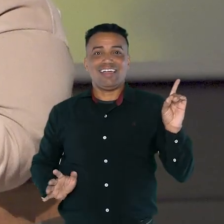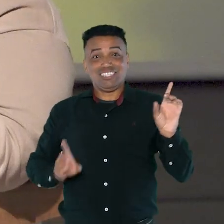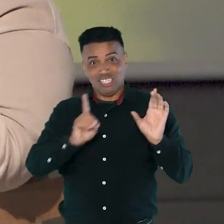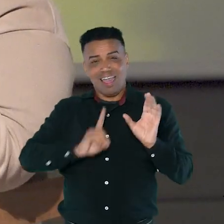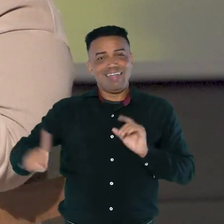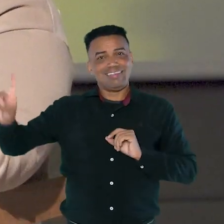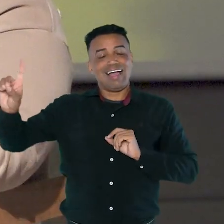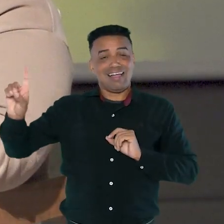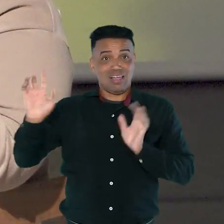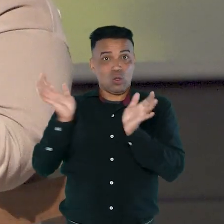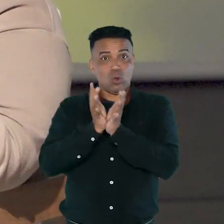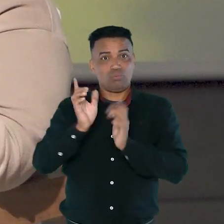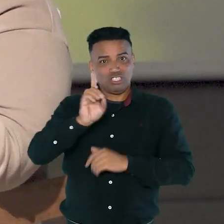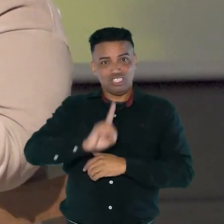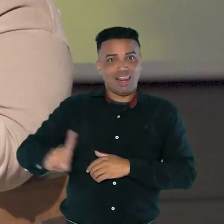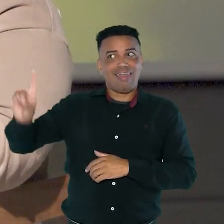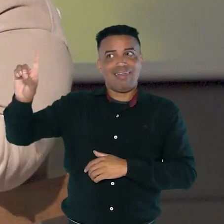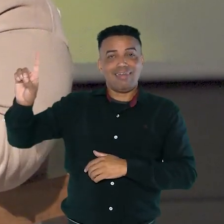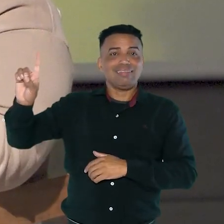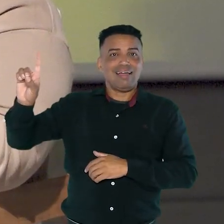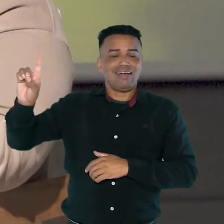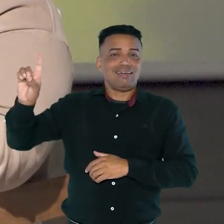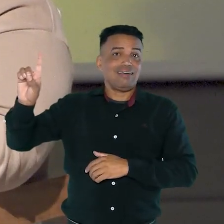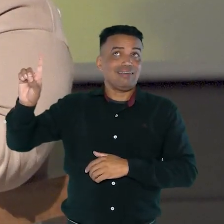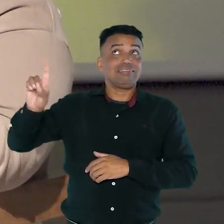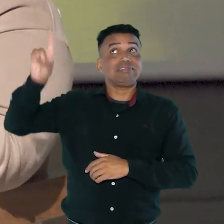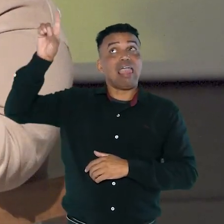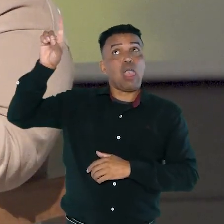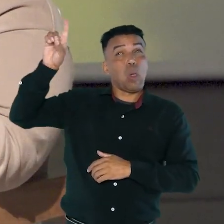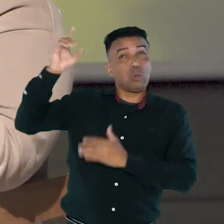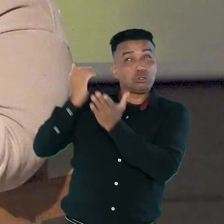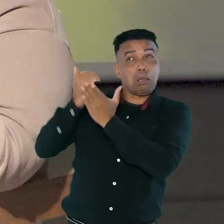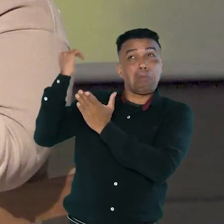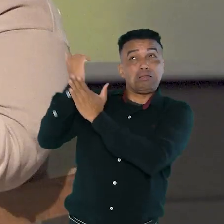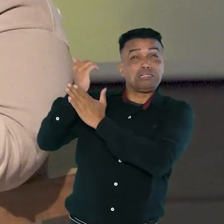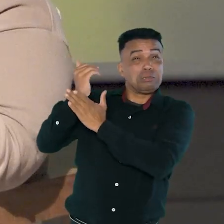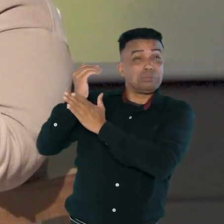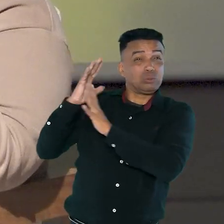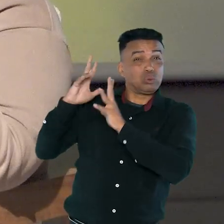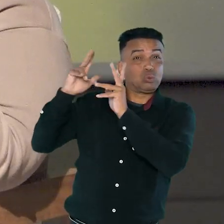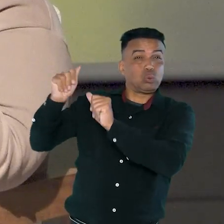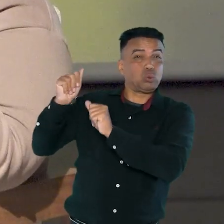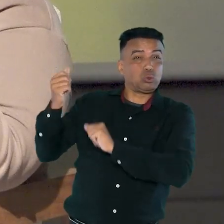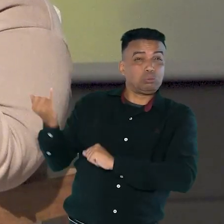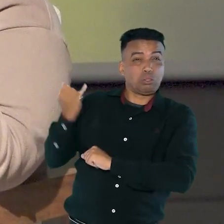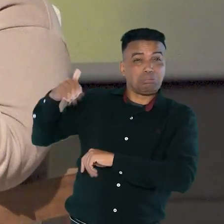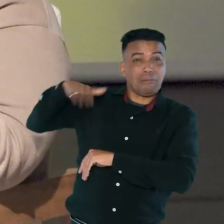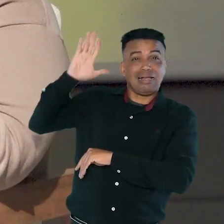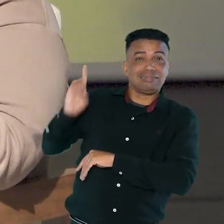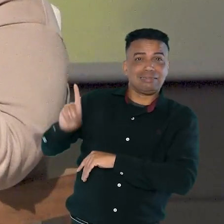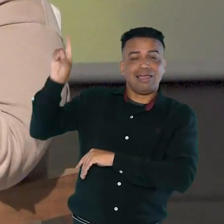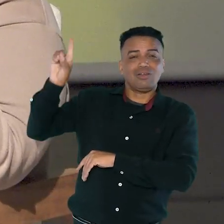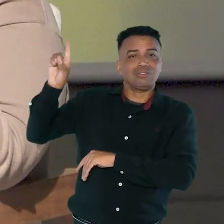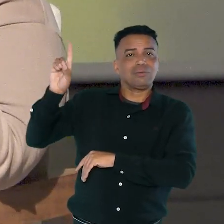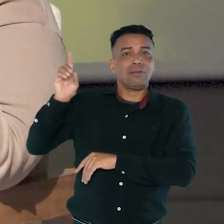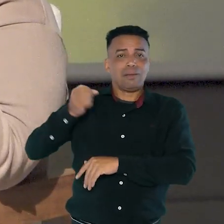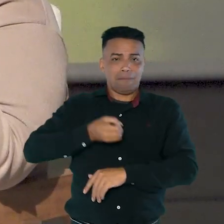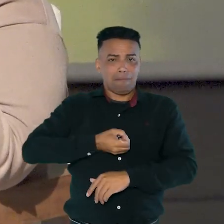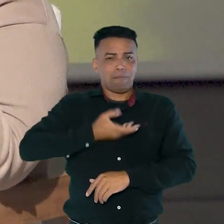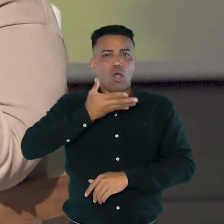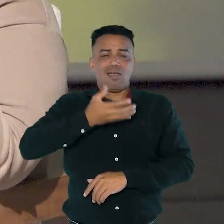assimilação. É Deus acima de tudo? Bom, as pessoas acham isso bonito, né,